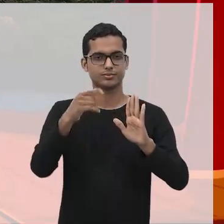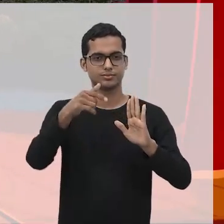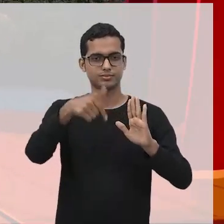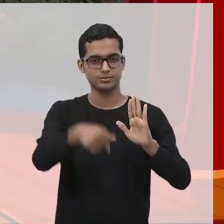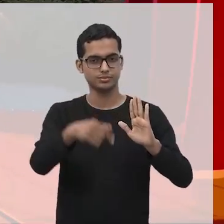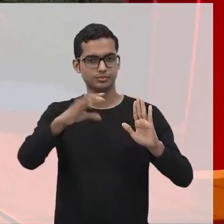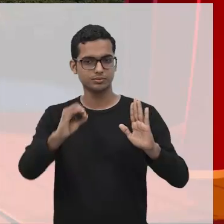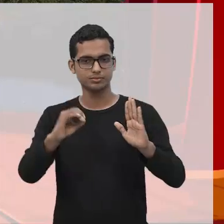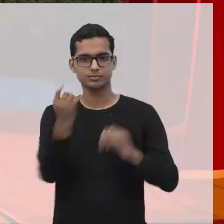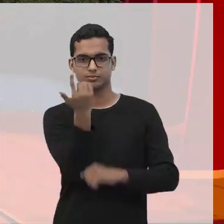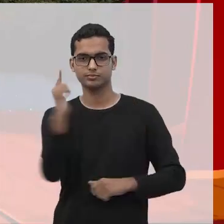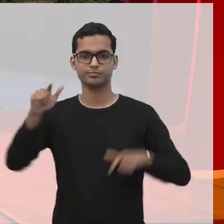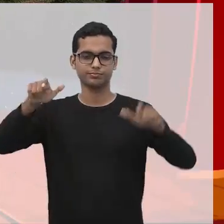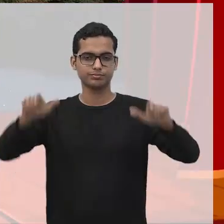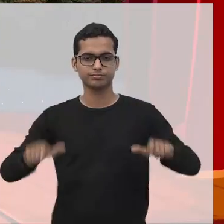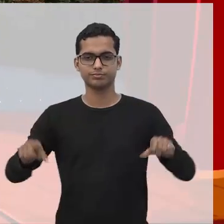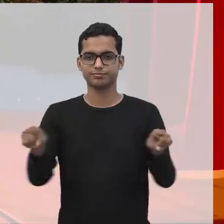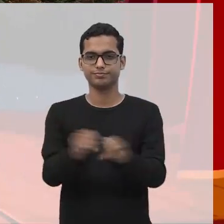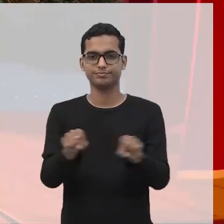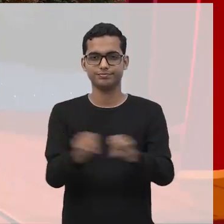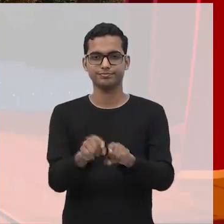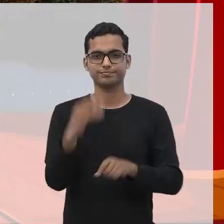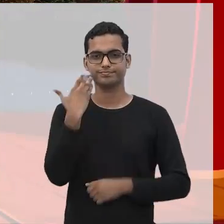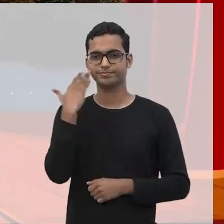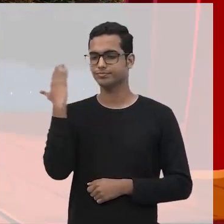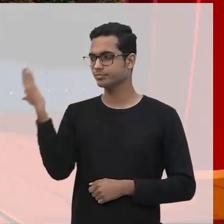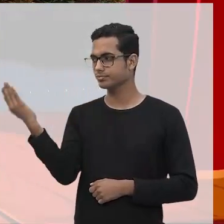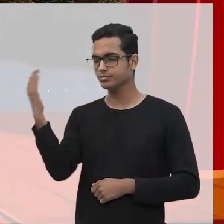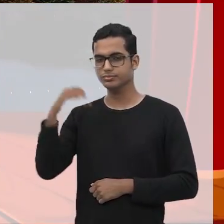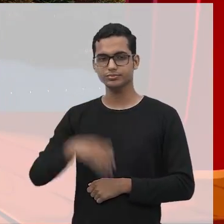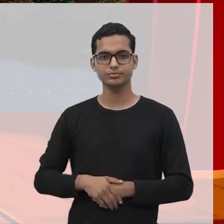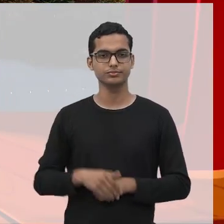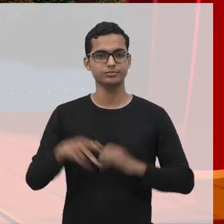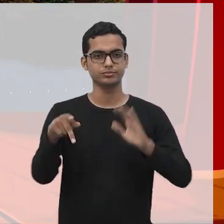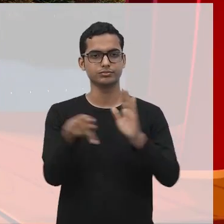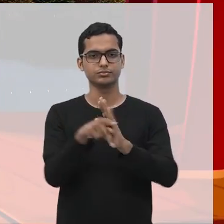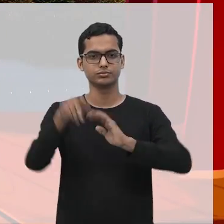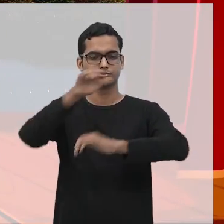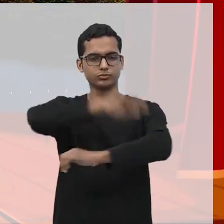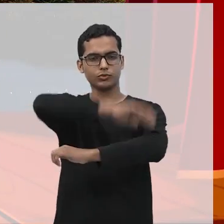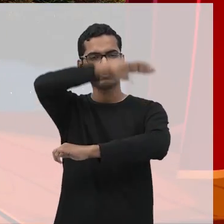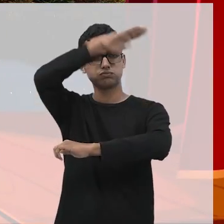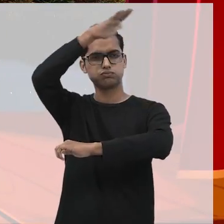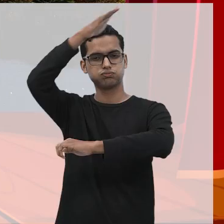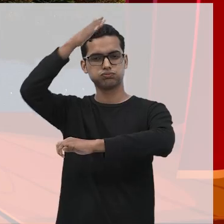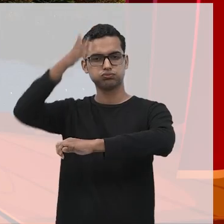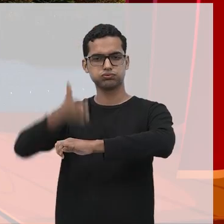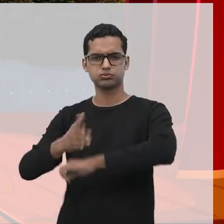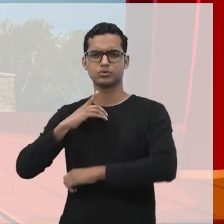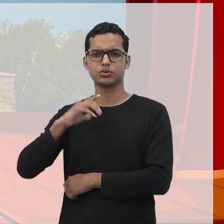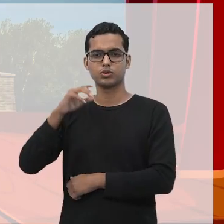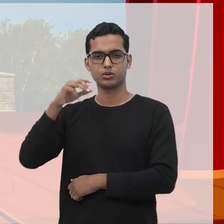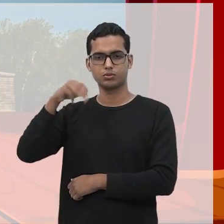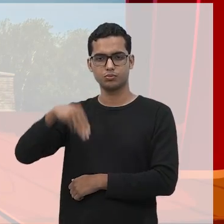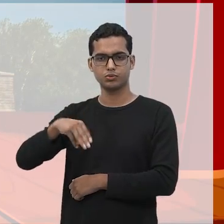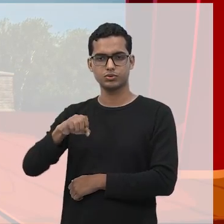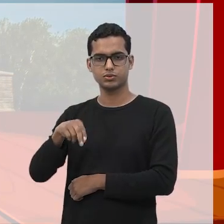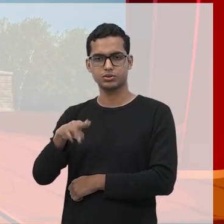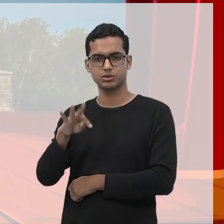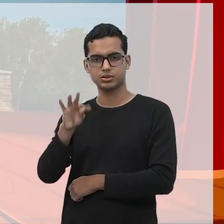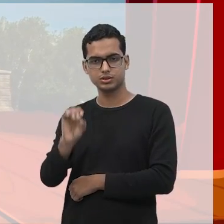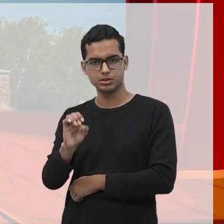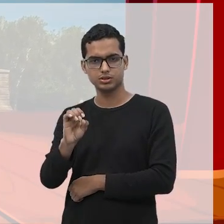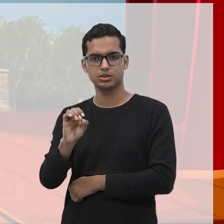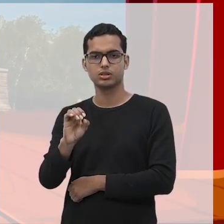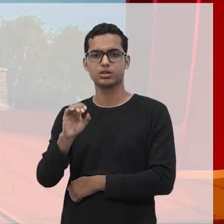para um outro cenário aqui. Vamos lá no Monte Fuji. Então, através da tecnologia, hoje